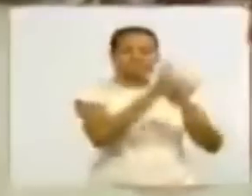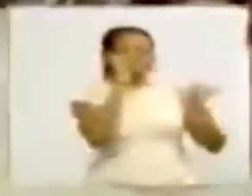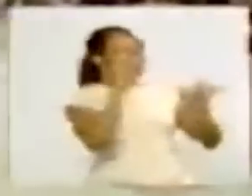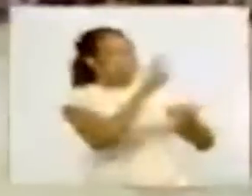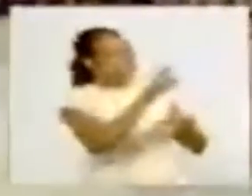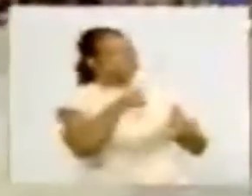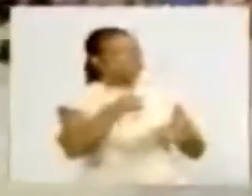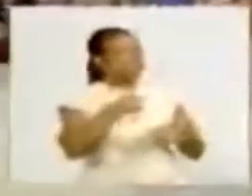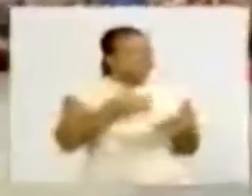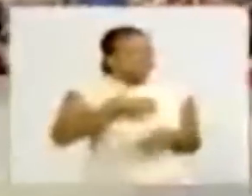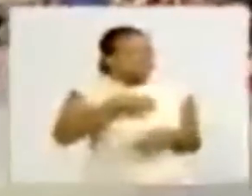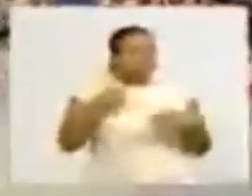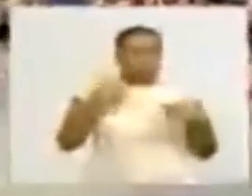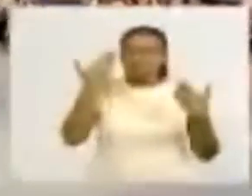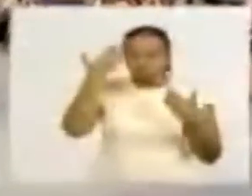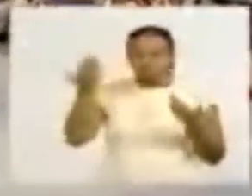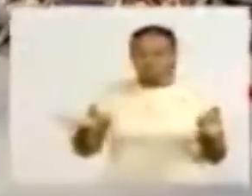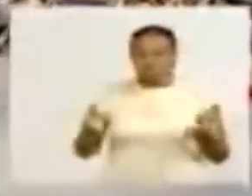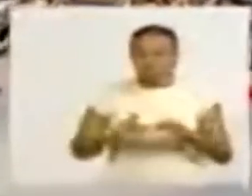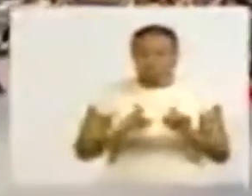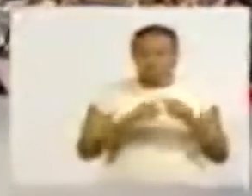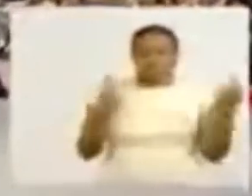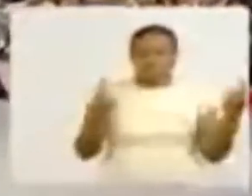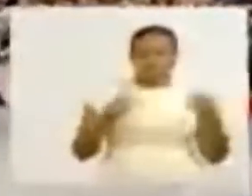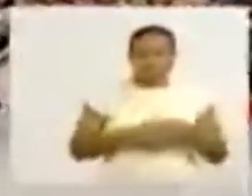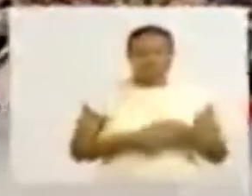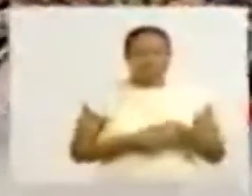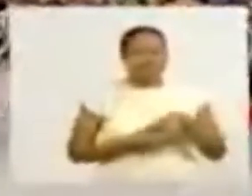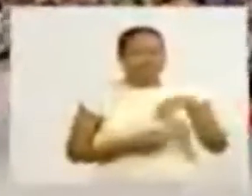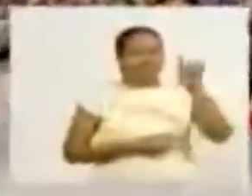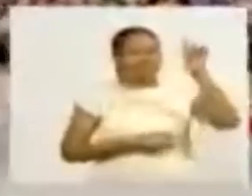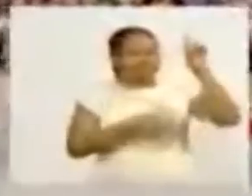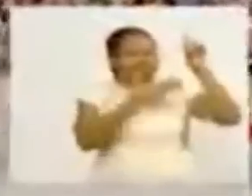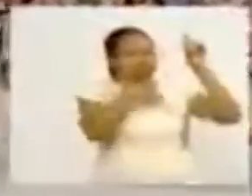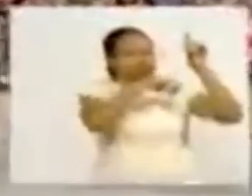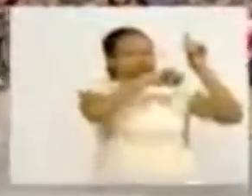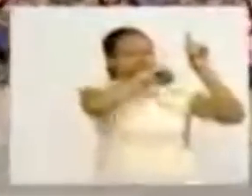Mas eu sei o que ela significa para o Pai.